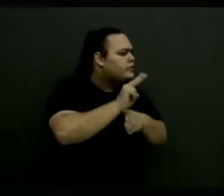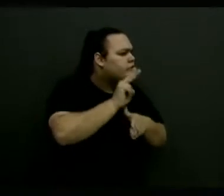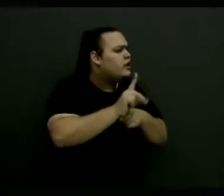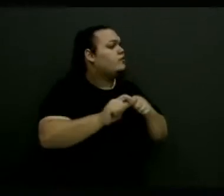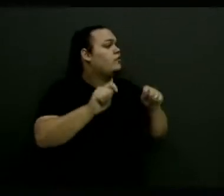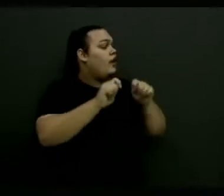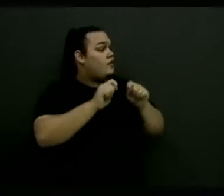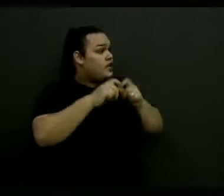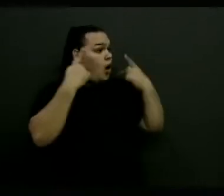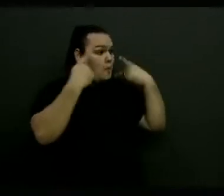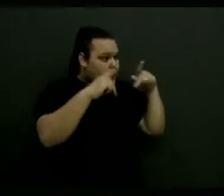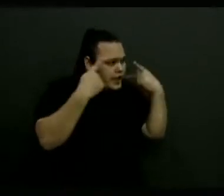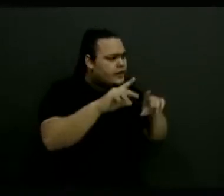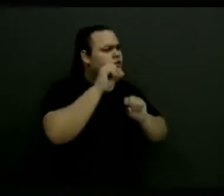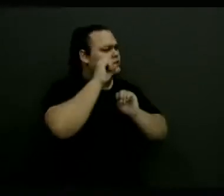a palavra de Deus.